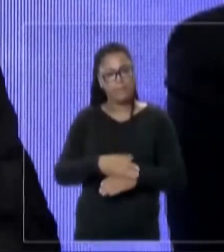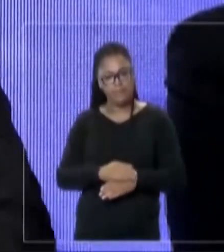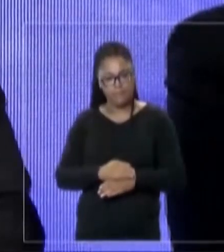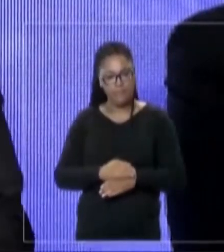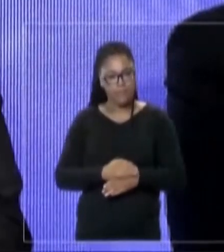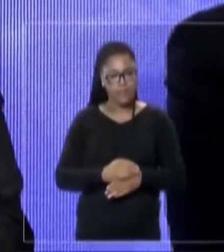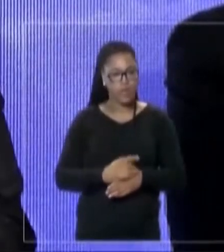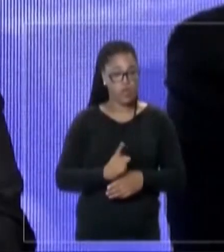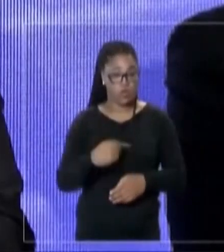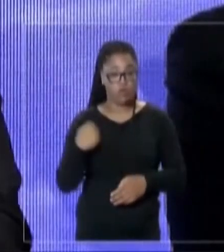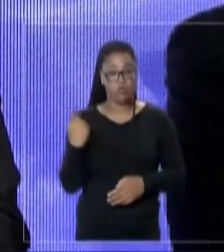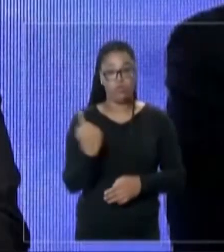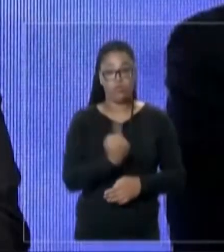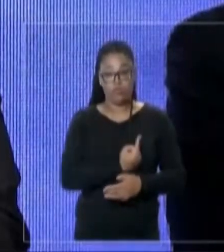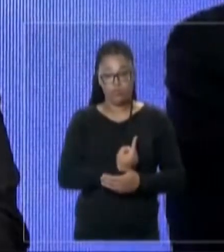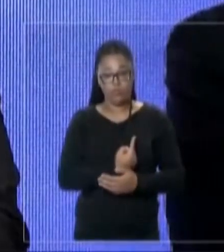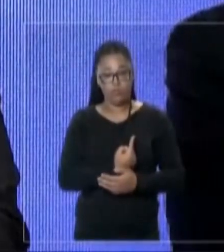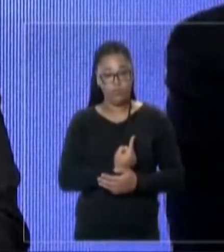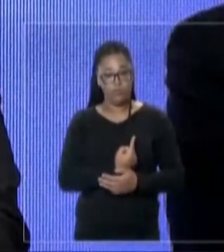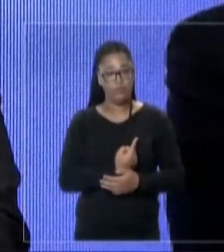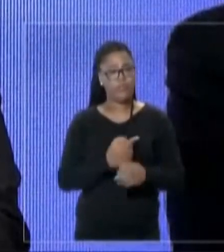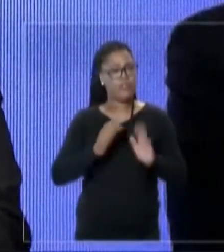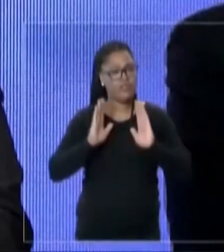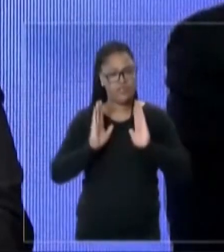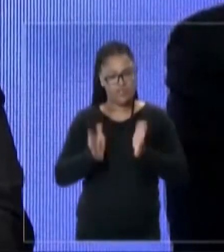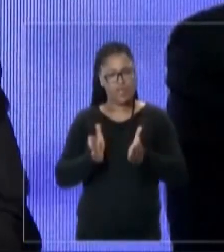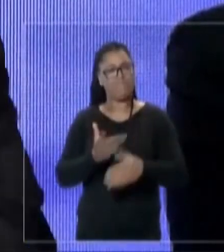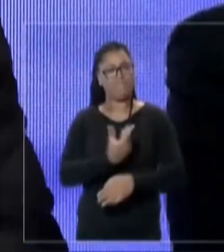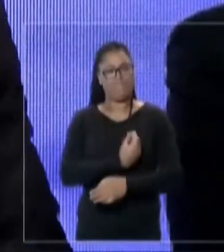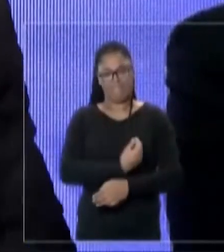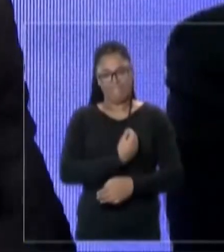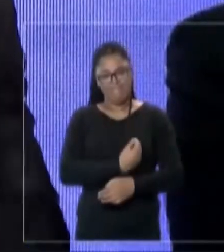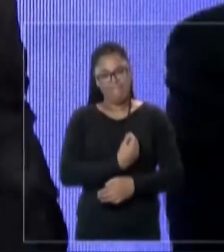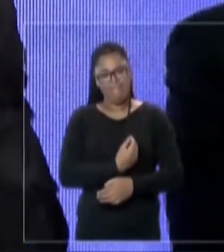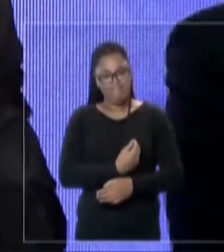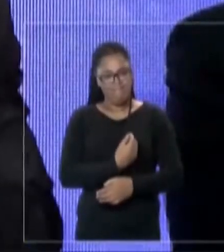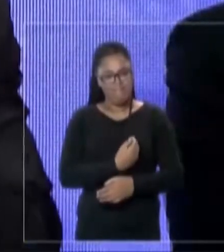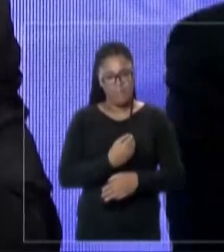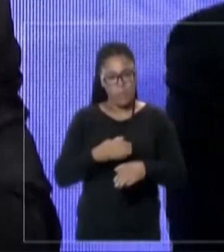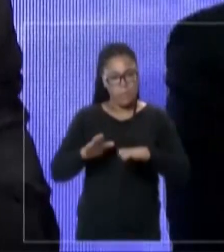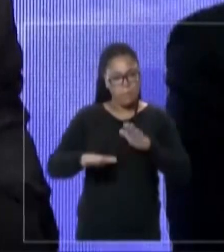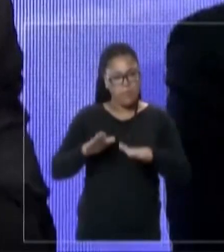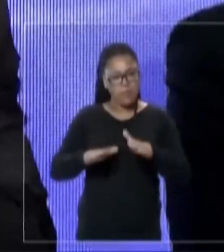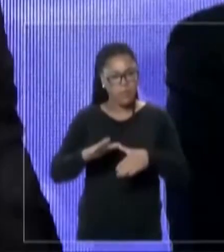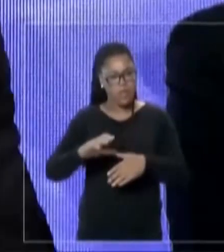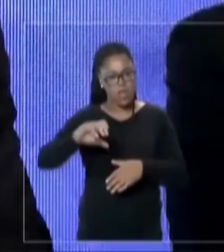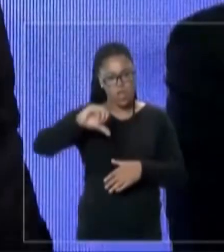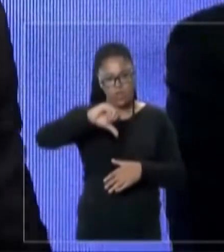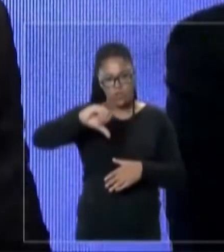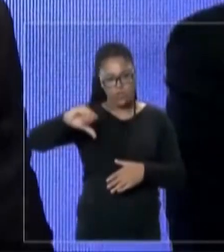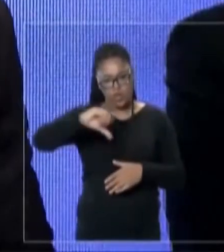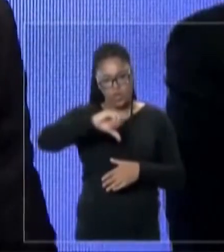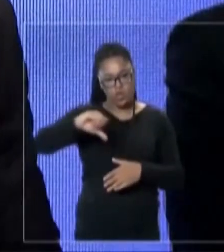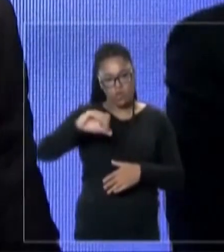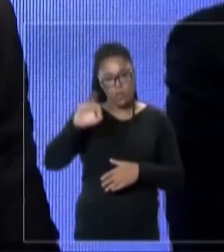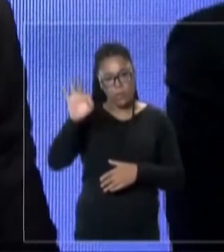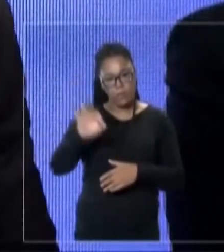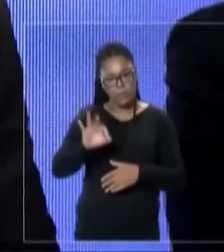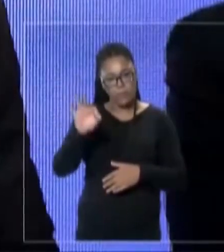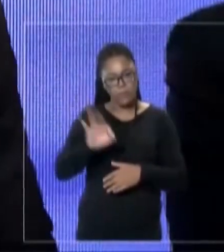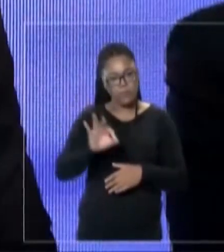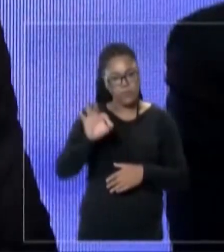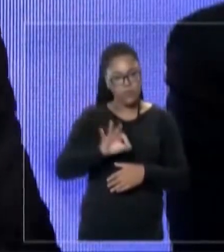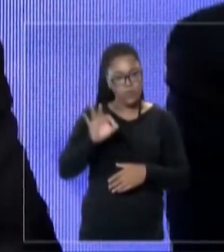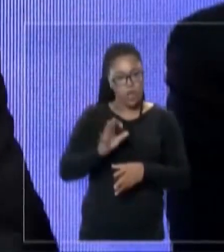O ministro Alexandre de Moraes cobra informações da PRF sobre o número de agentes mobilizados entre os dias 28